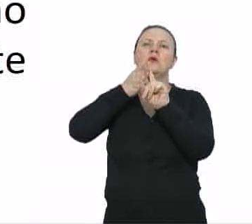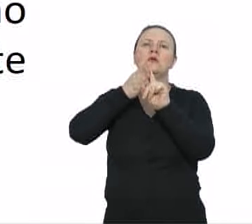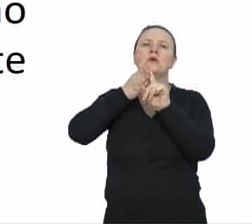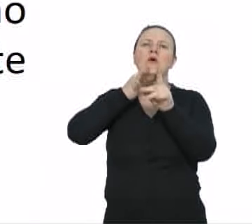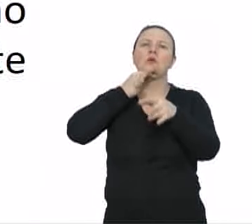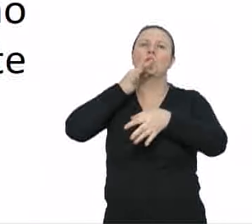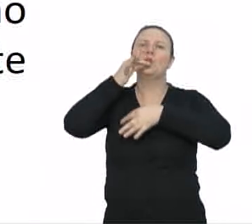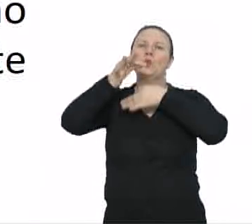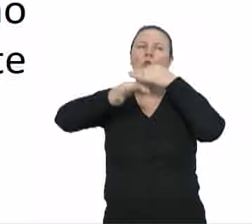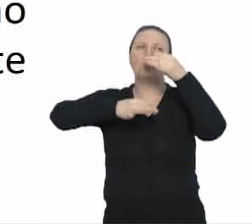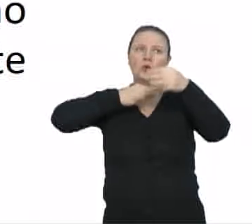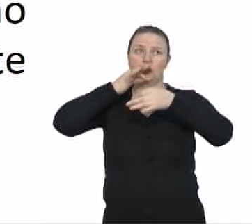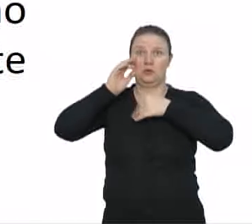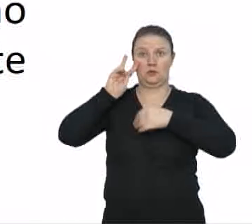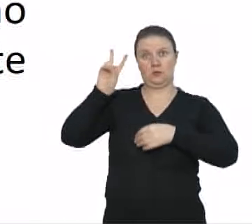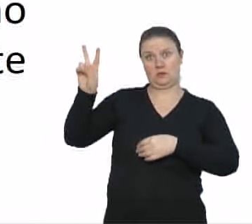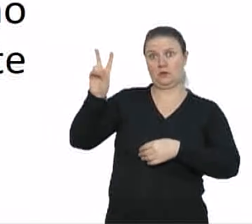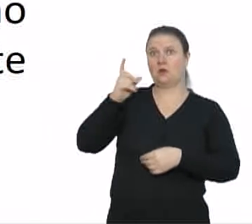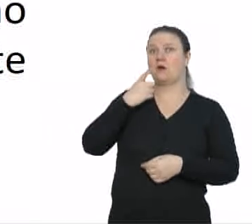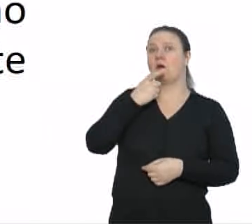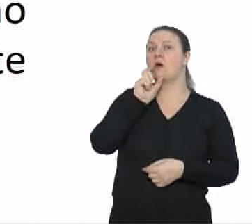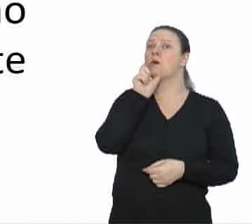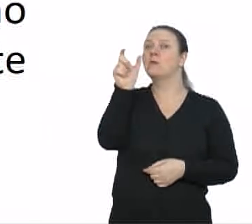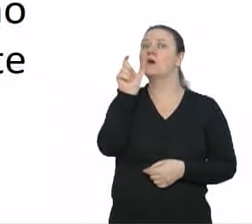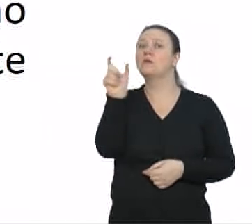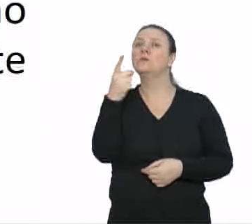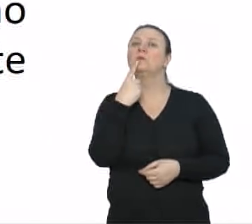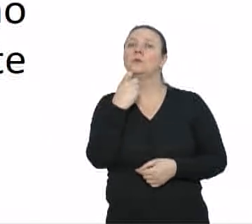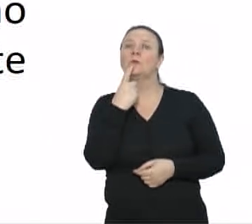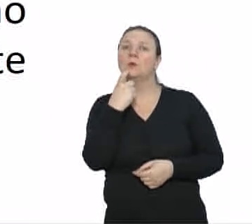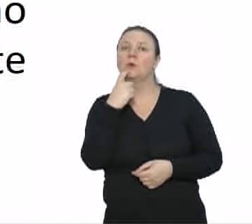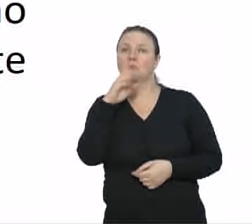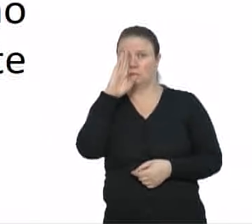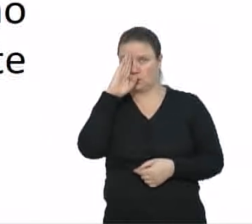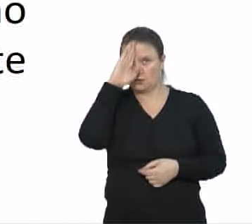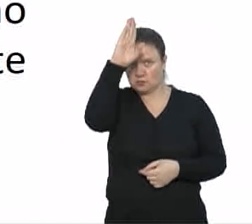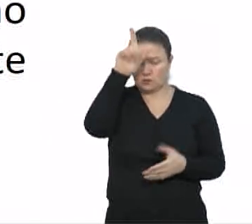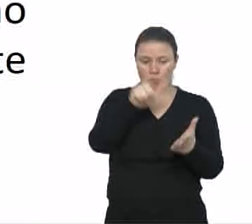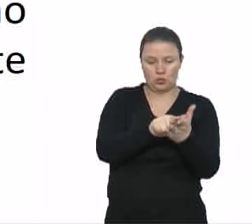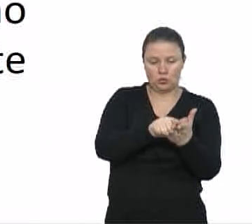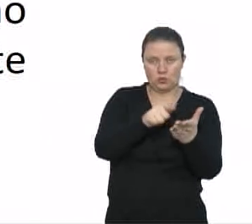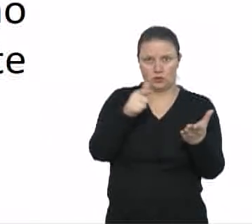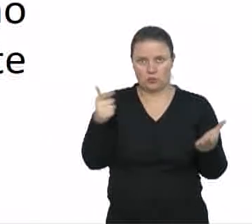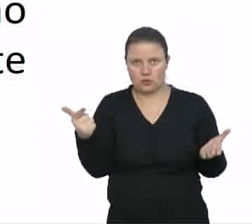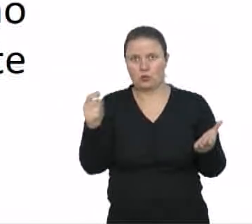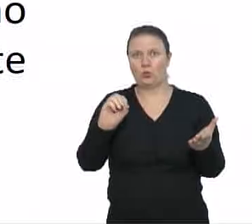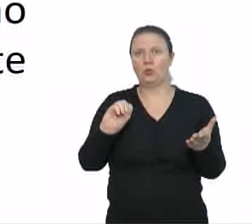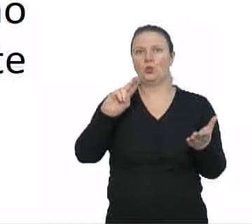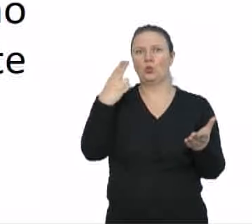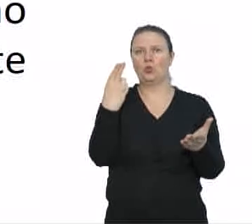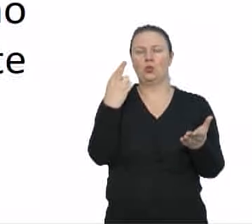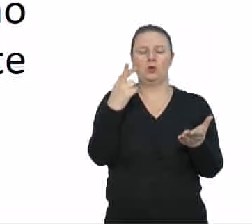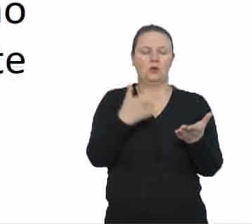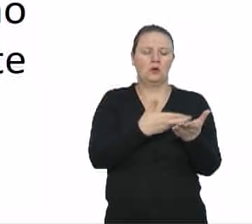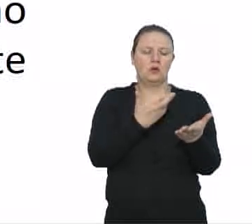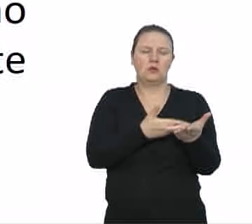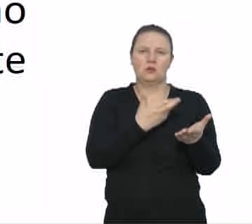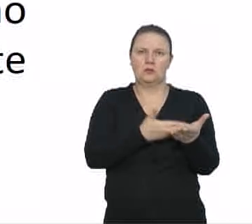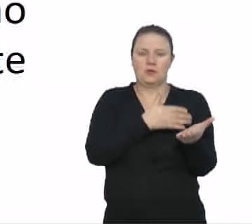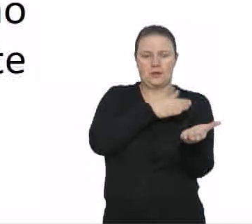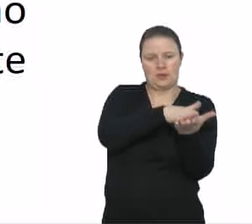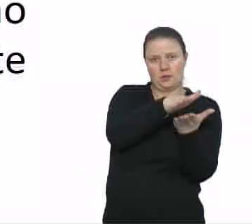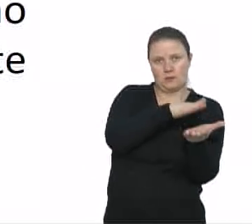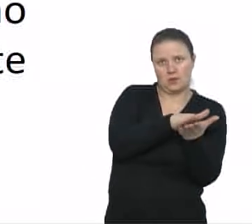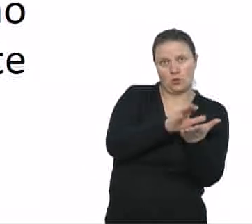argumentativo, que circula principalmente em jornais ou revistas, impressos